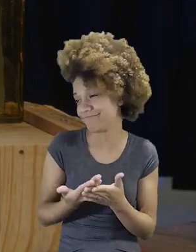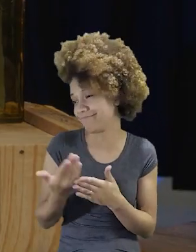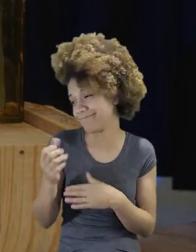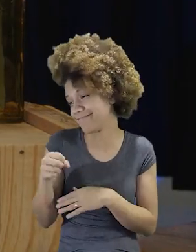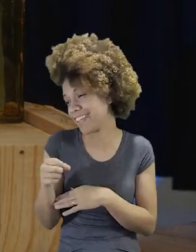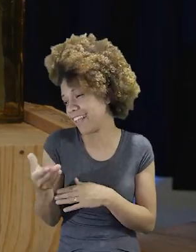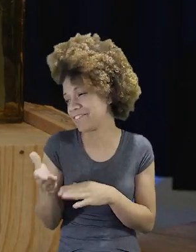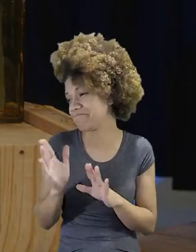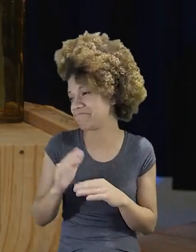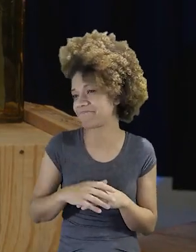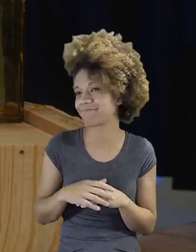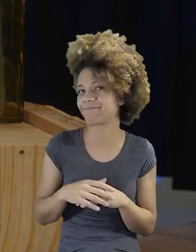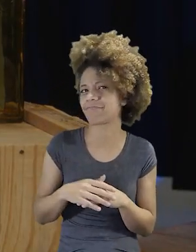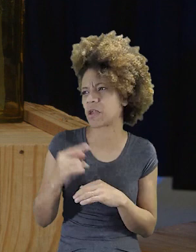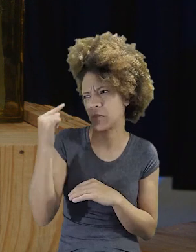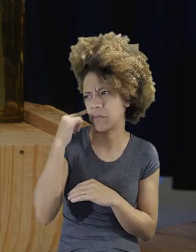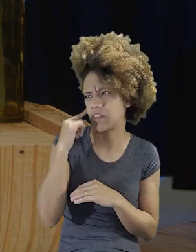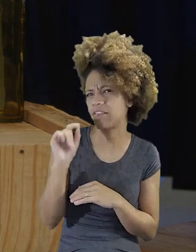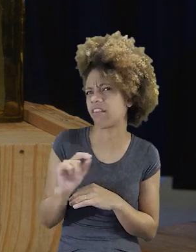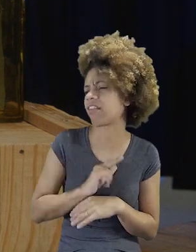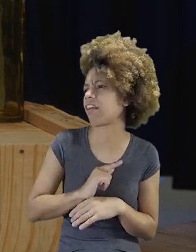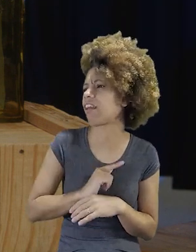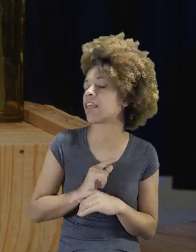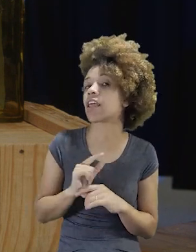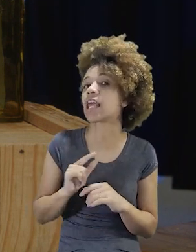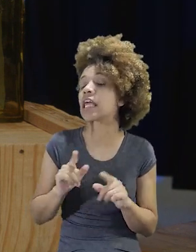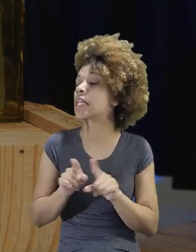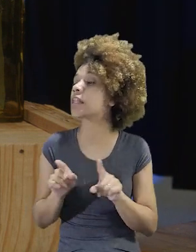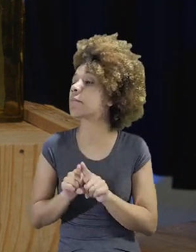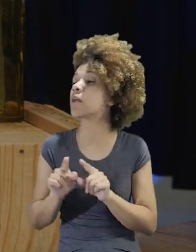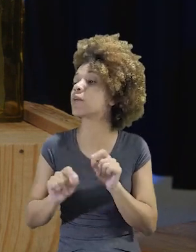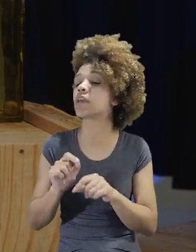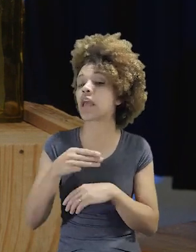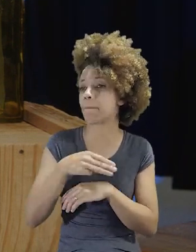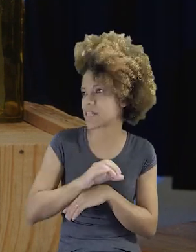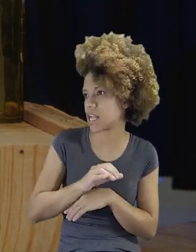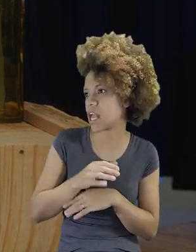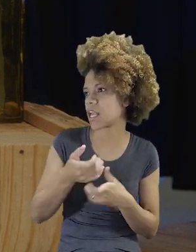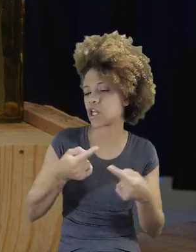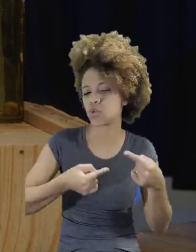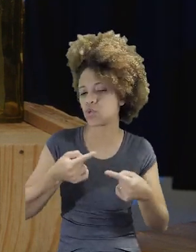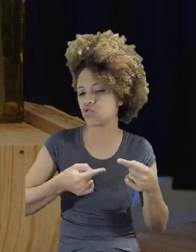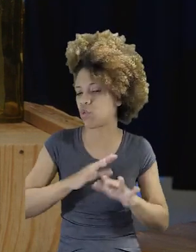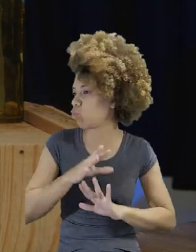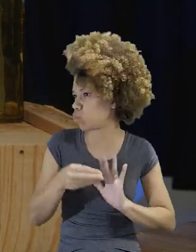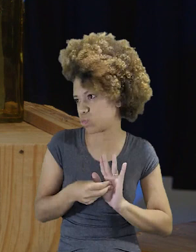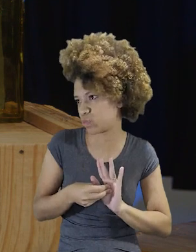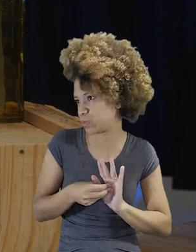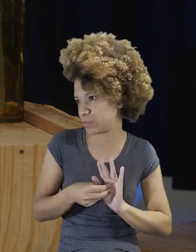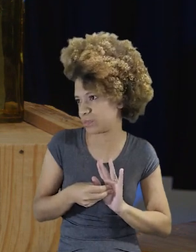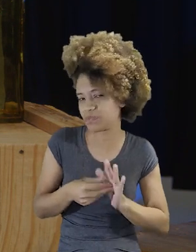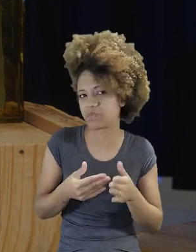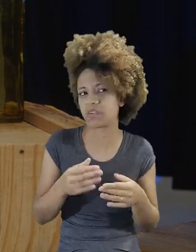possível né cara tem gente que é que que não pense que não tem e tem muito assim que a gente tipo